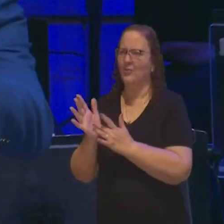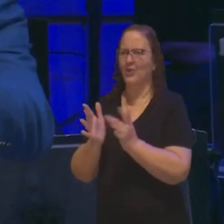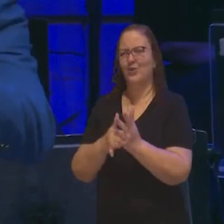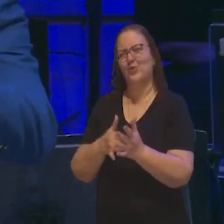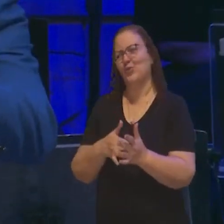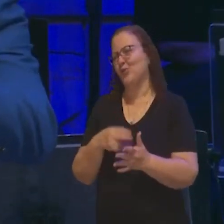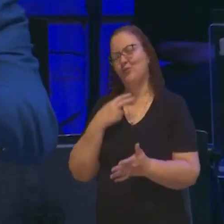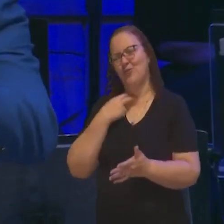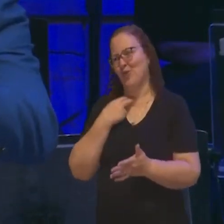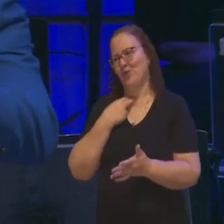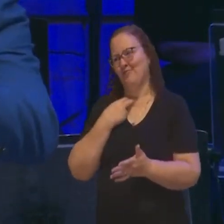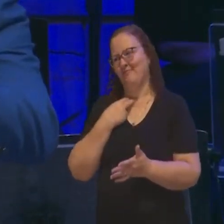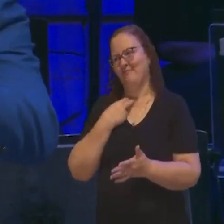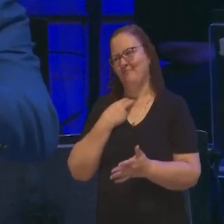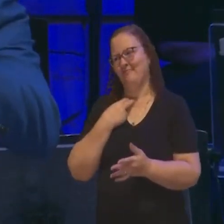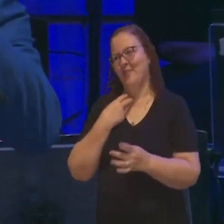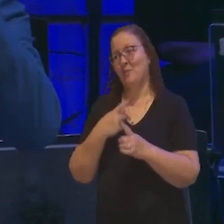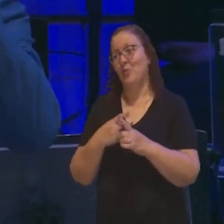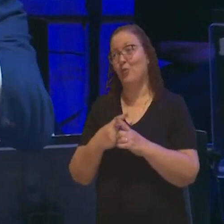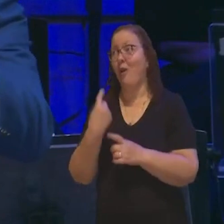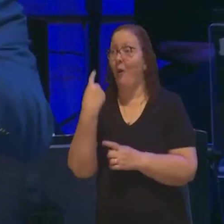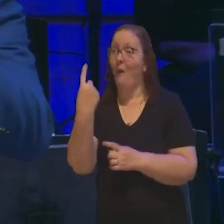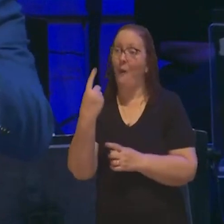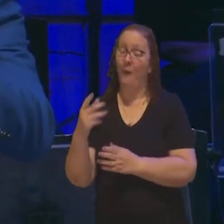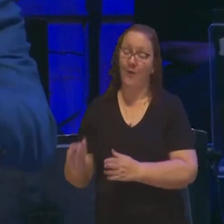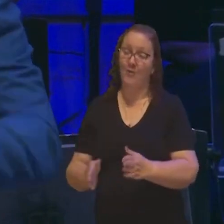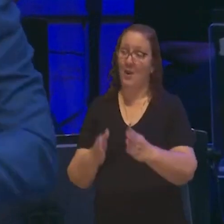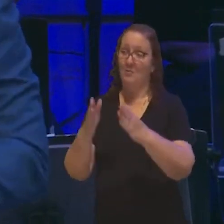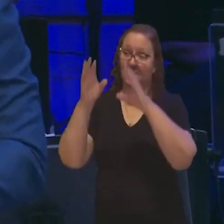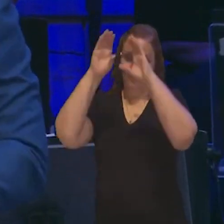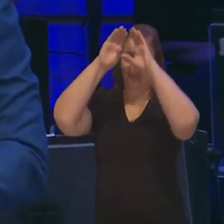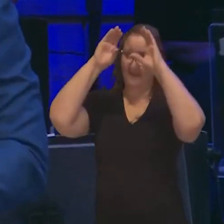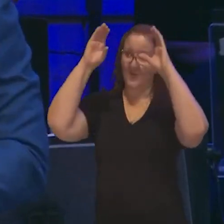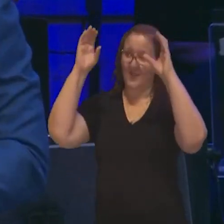creia, para que você tome uma decisão,